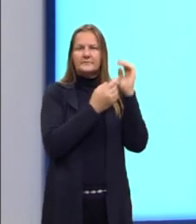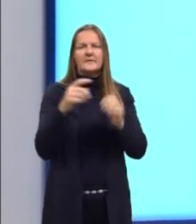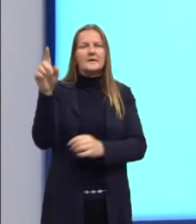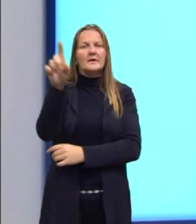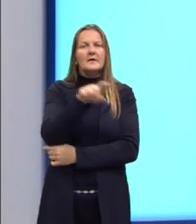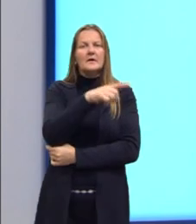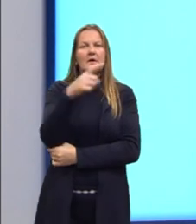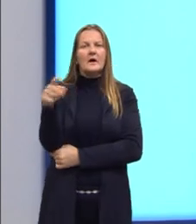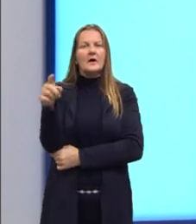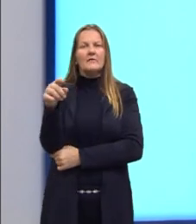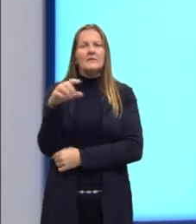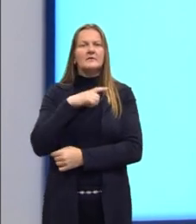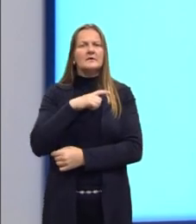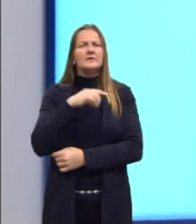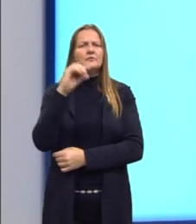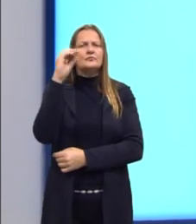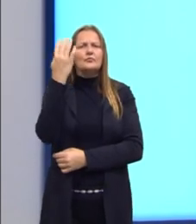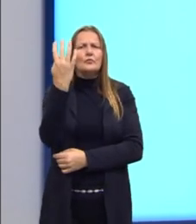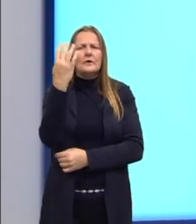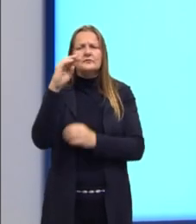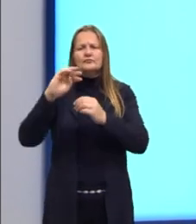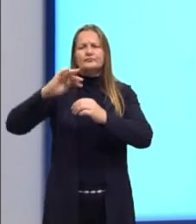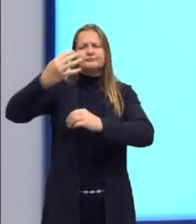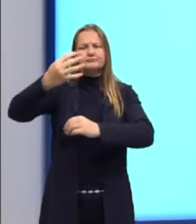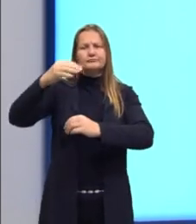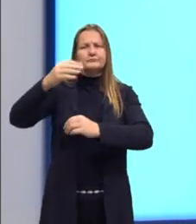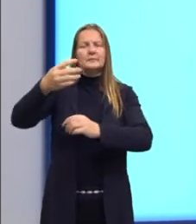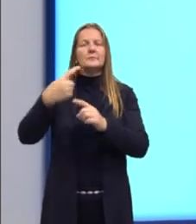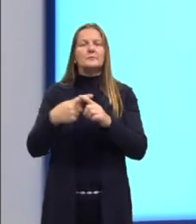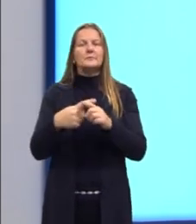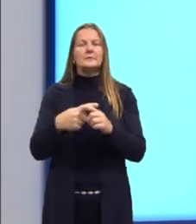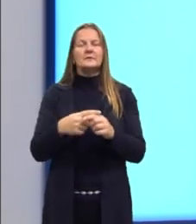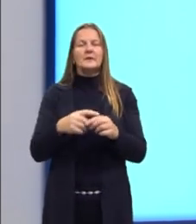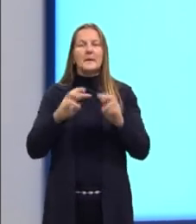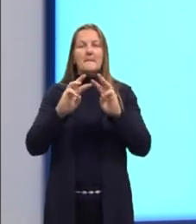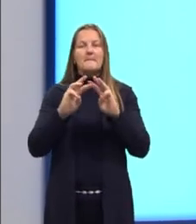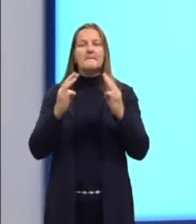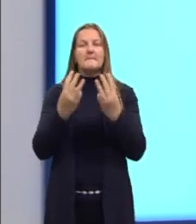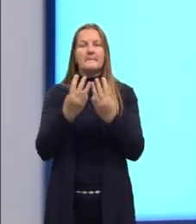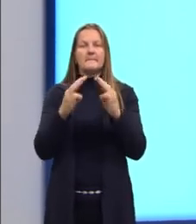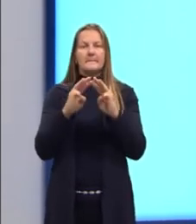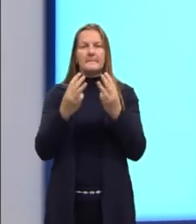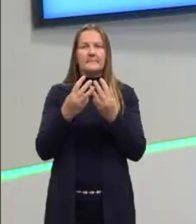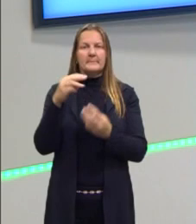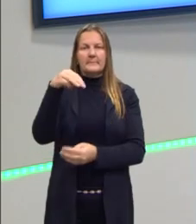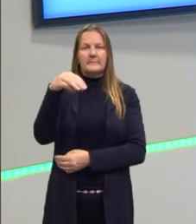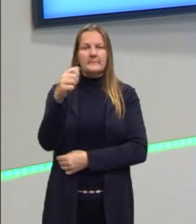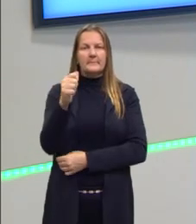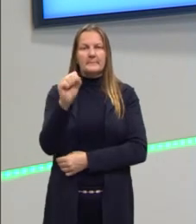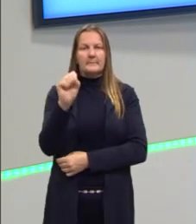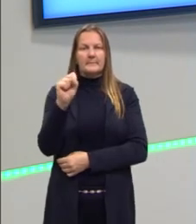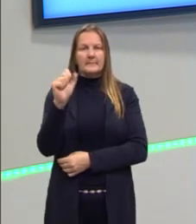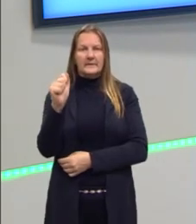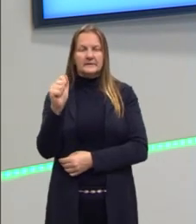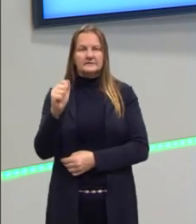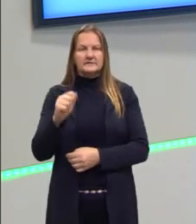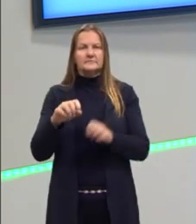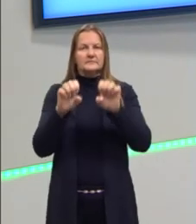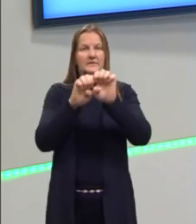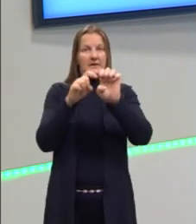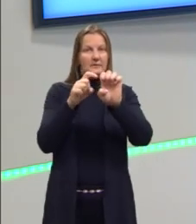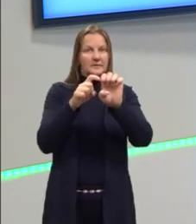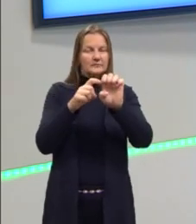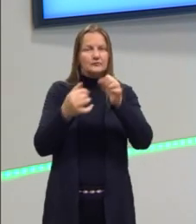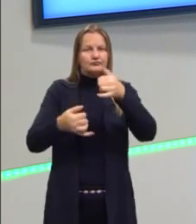símbolo de quatro por que que tem esse quatro em cima porque a massa deles lembrando lá da representação dos elementos químicos